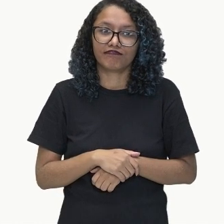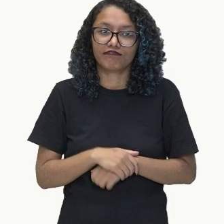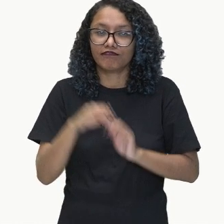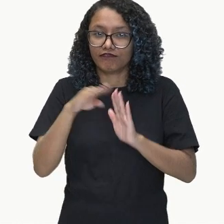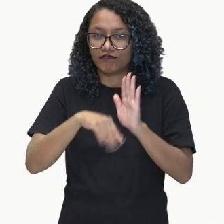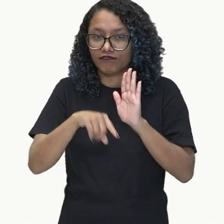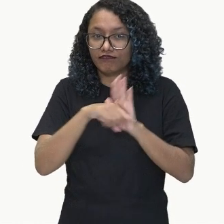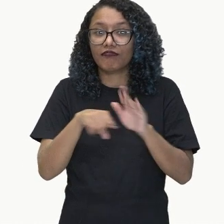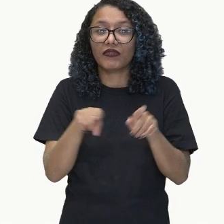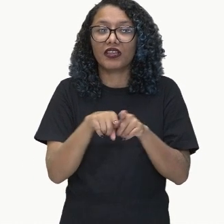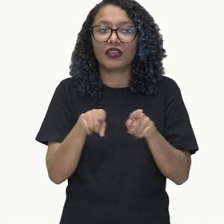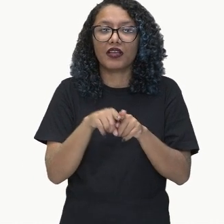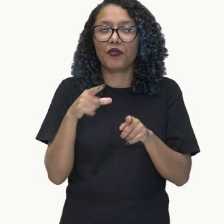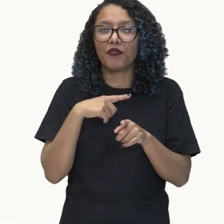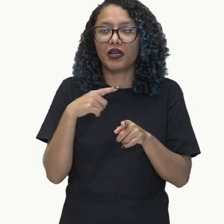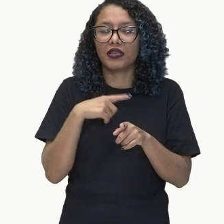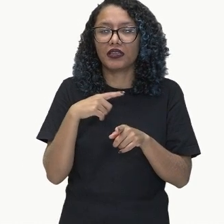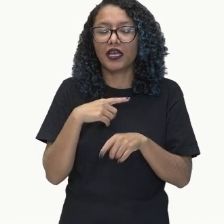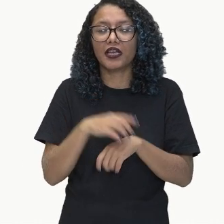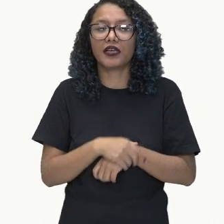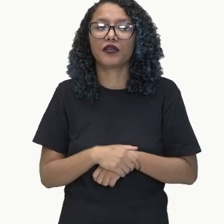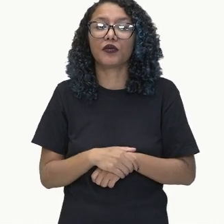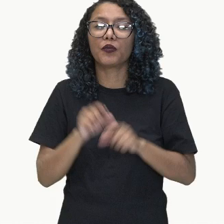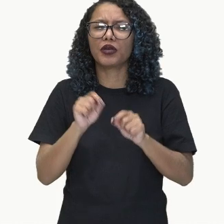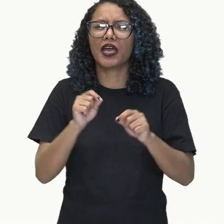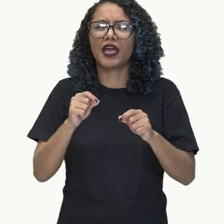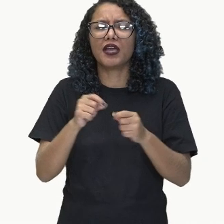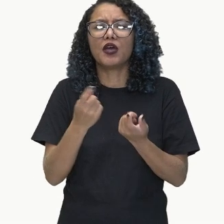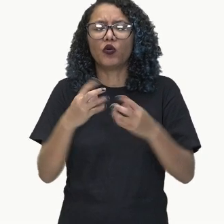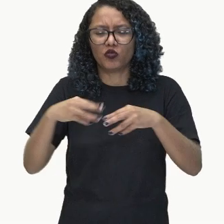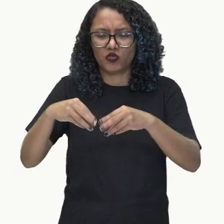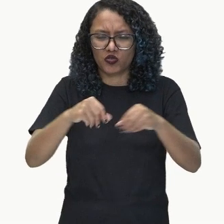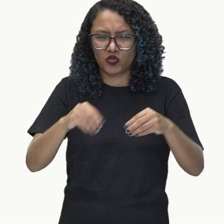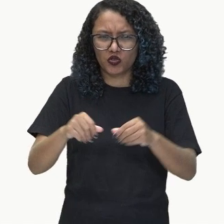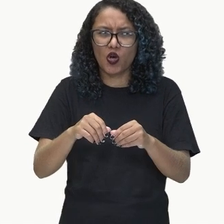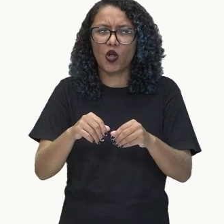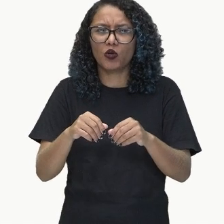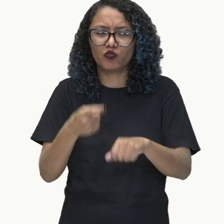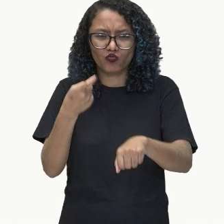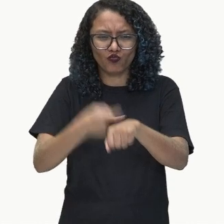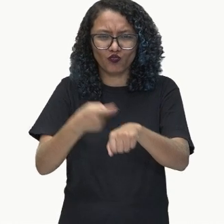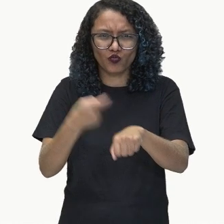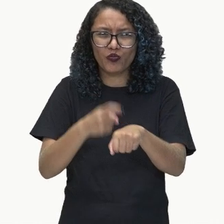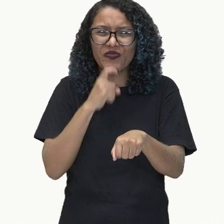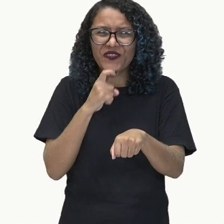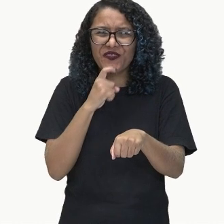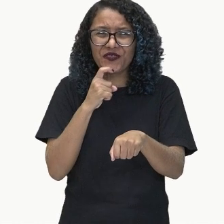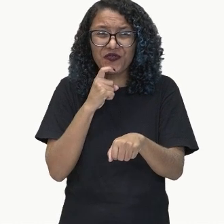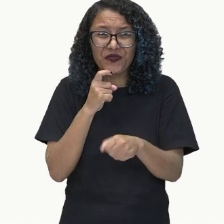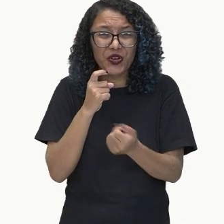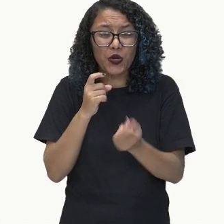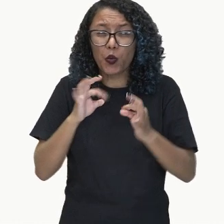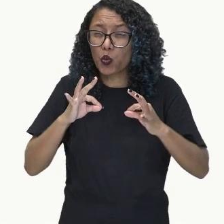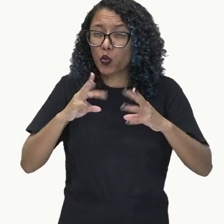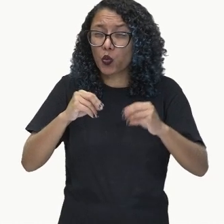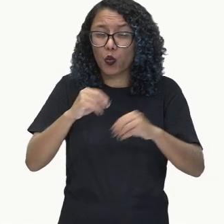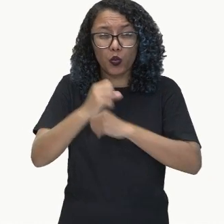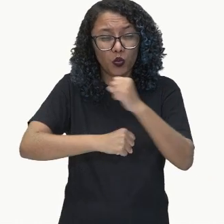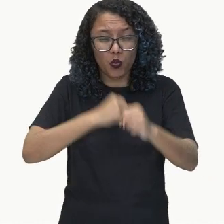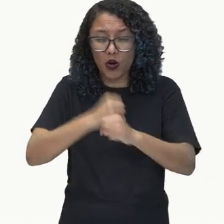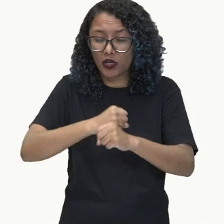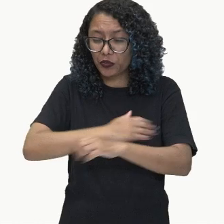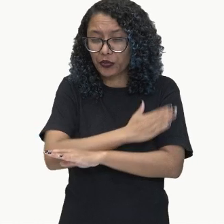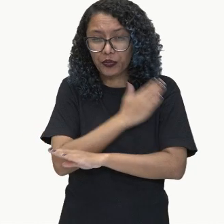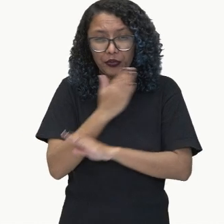o solo permafrost, que é aquele solo que é congelado o ano inteiro. Descendo um pouquinho, a gente entra no